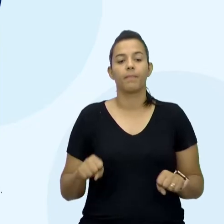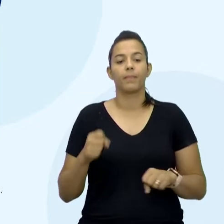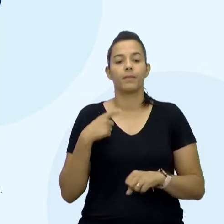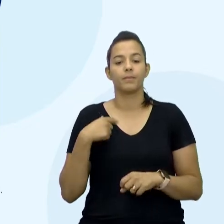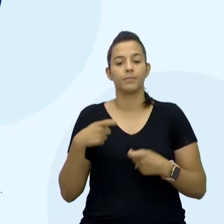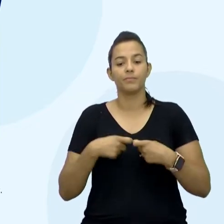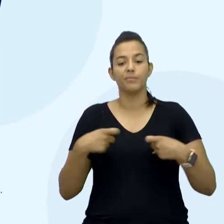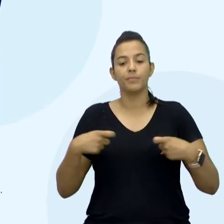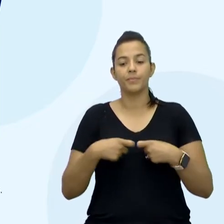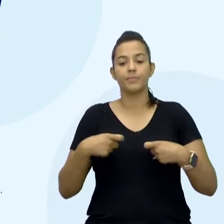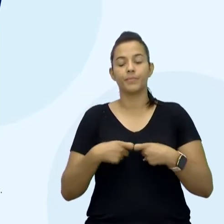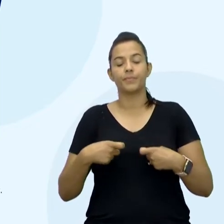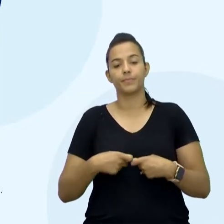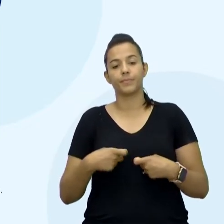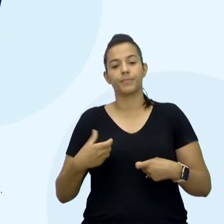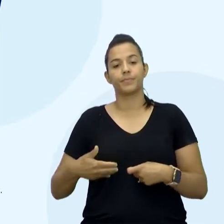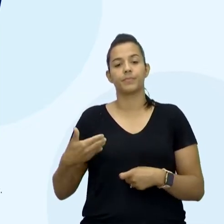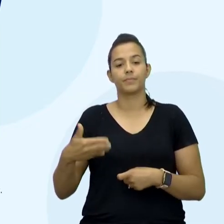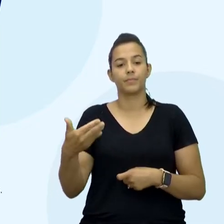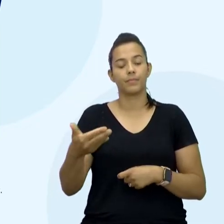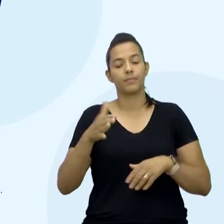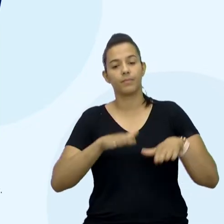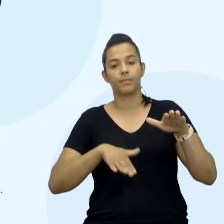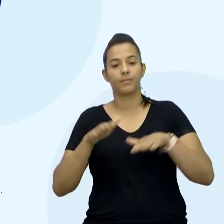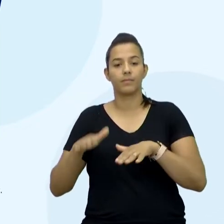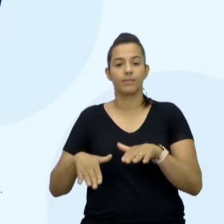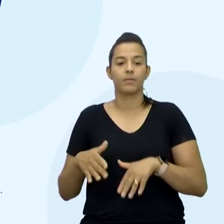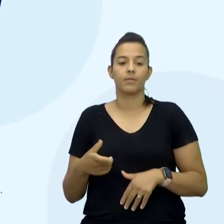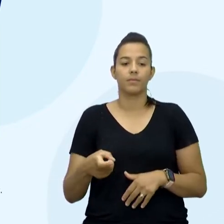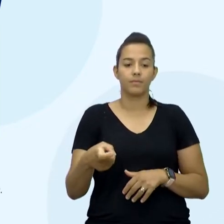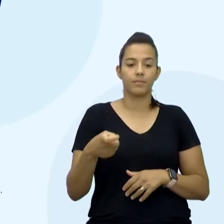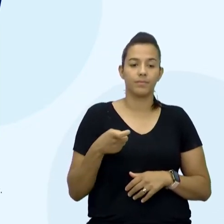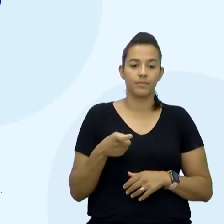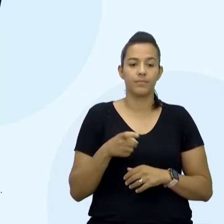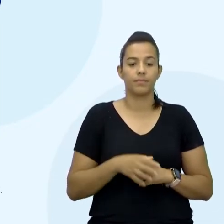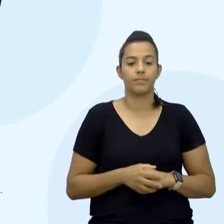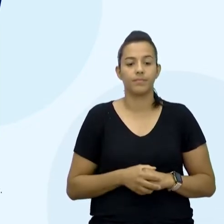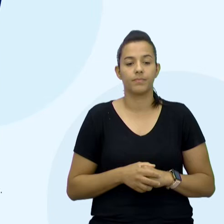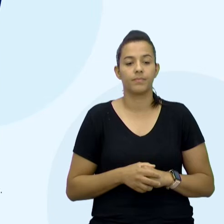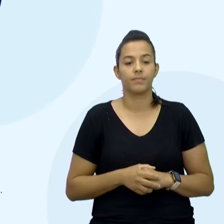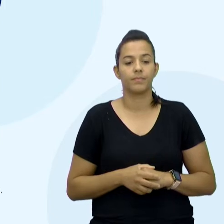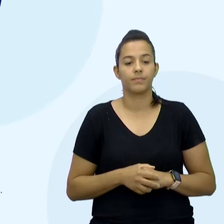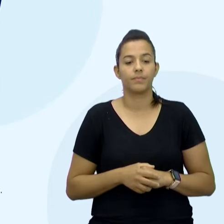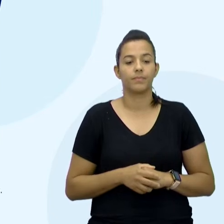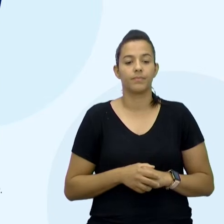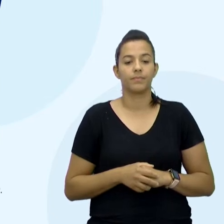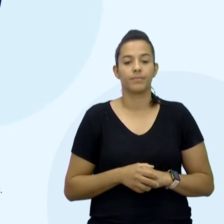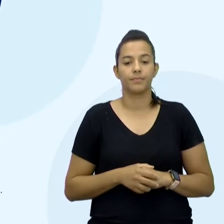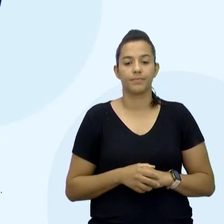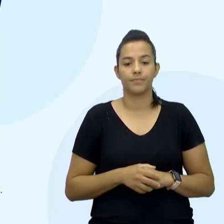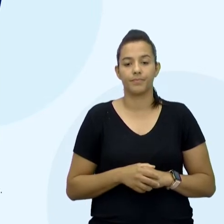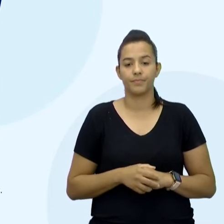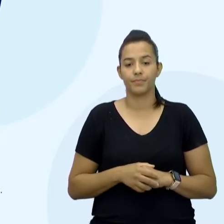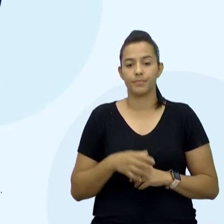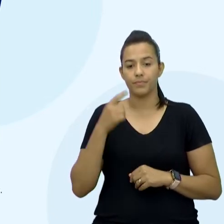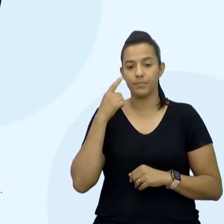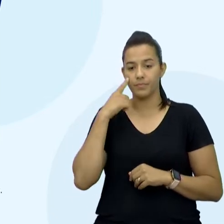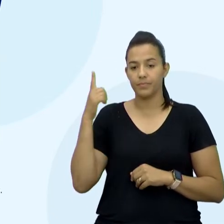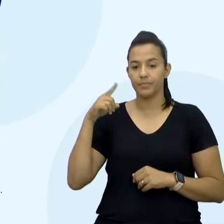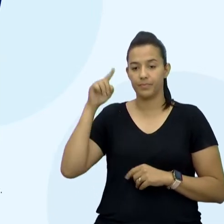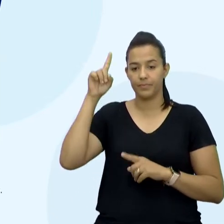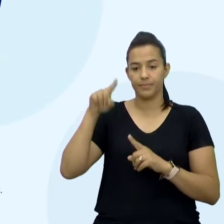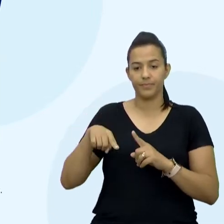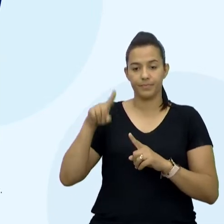potencial elástica depende da constante, né? Do X, o X que seria a deformação, né? O Xzinho aqui.